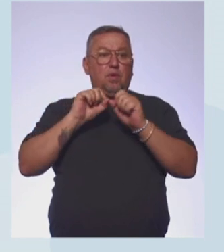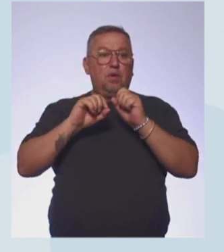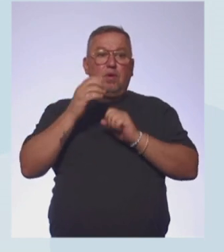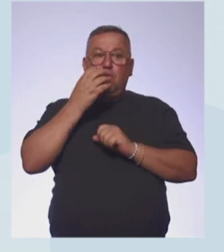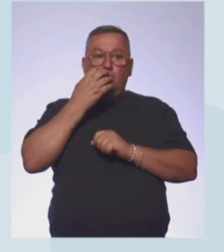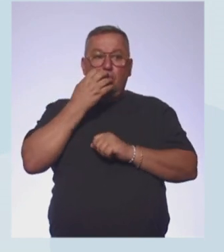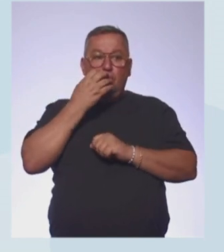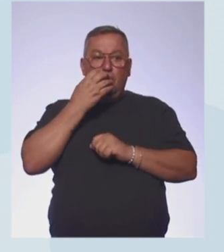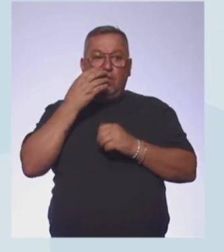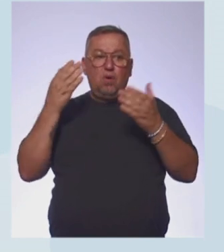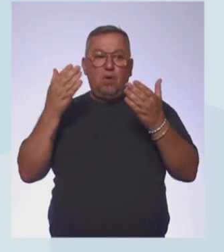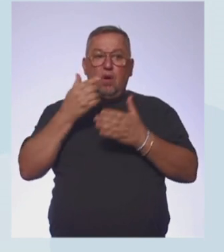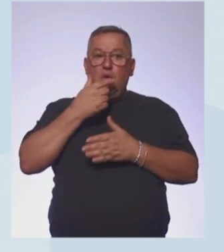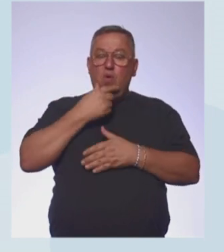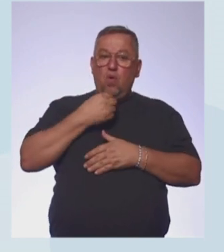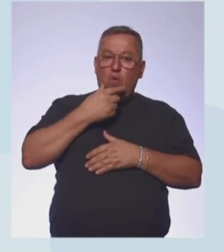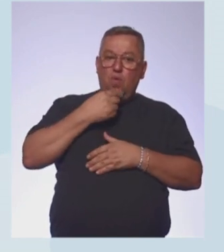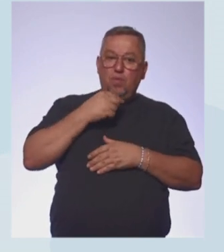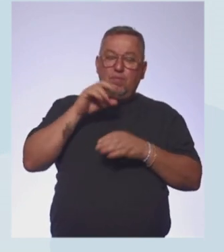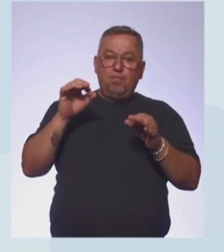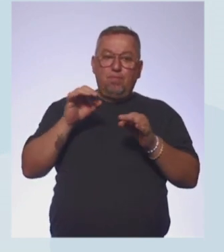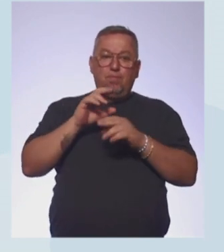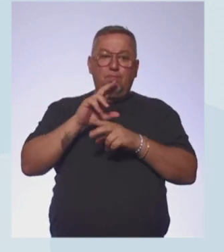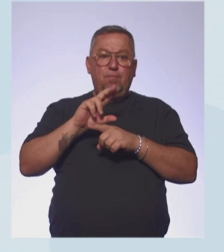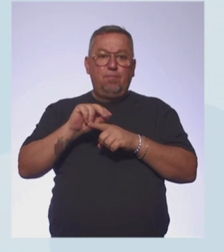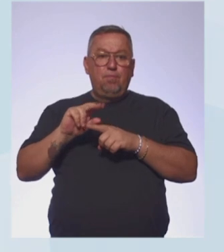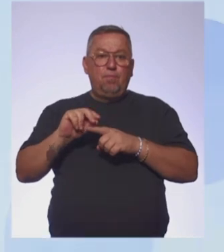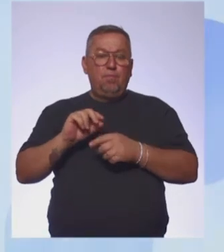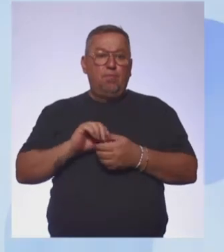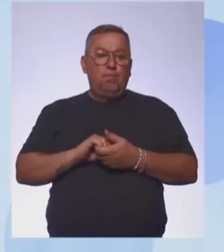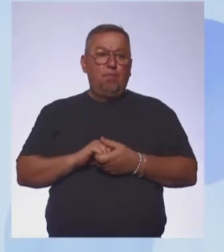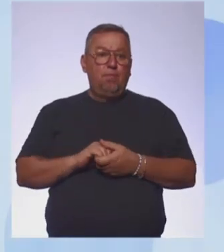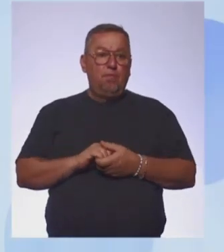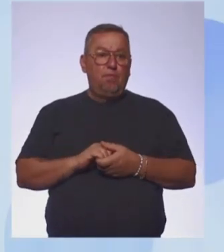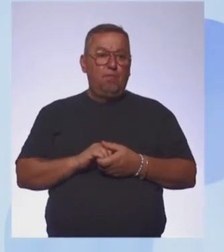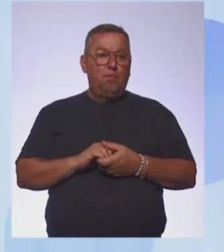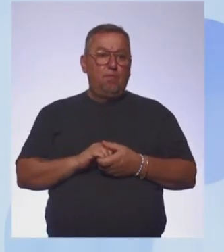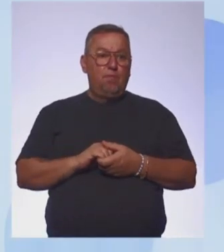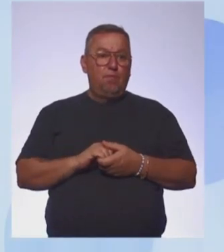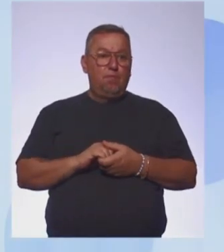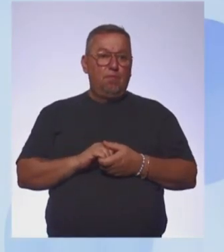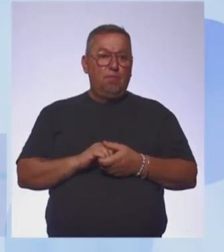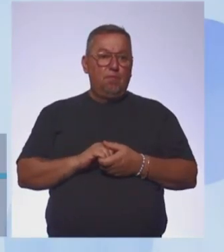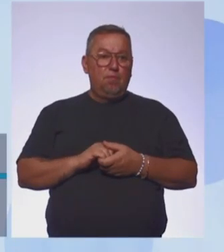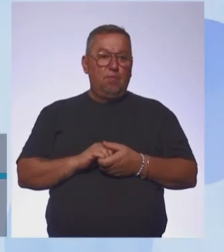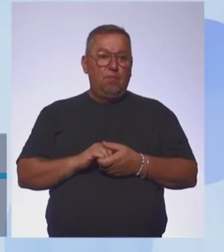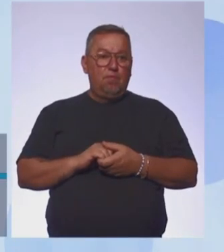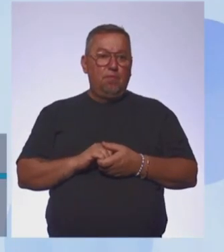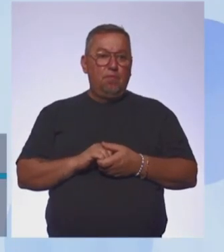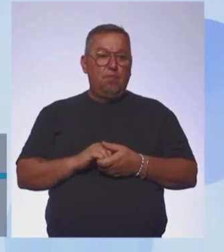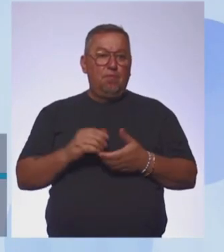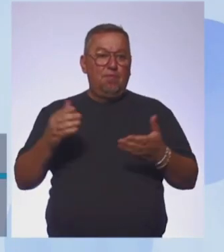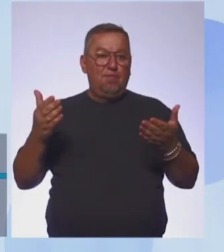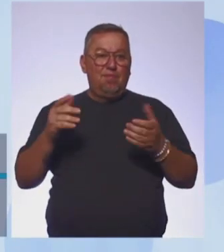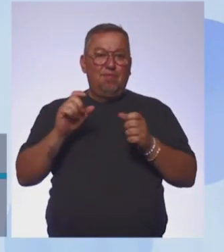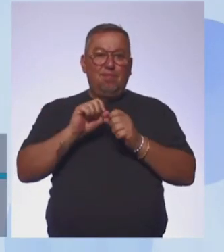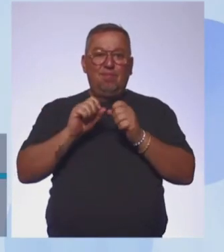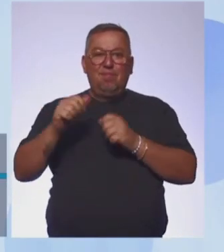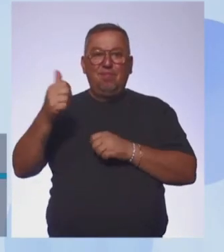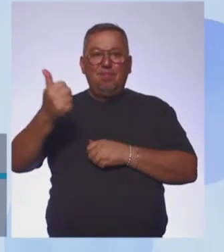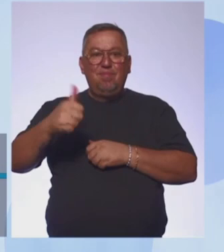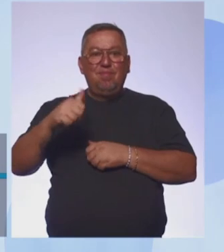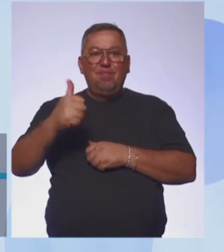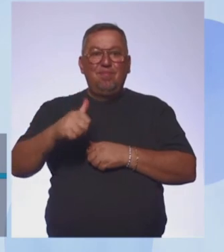pelos cães ao homem, conclui o artigo. Então, olha lá. Agora a gente vai fazer uma análise